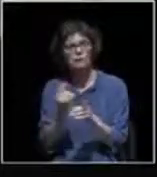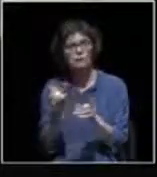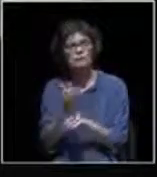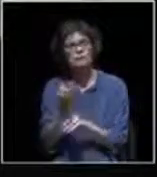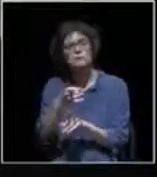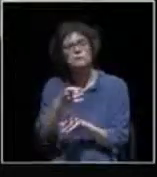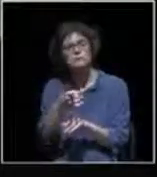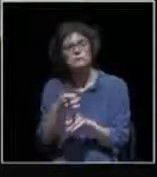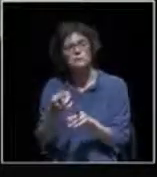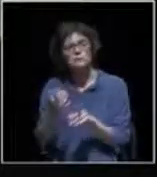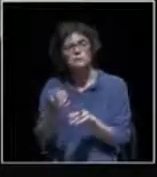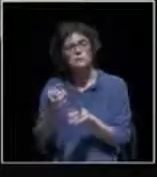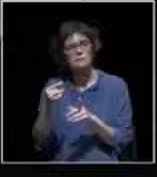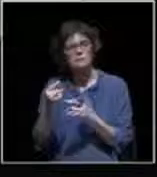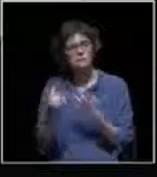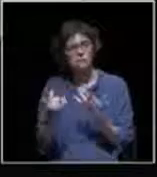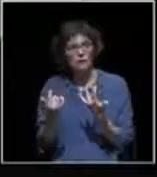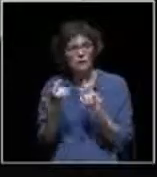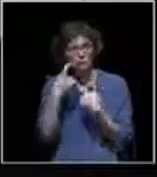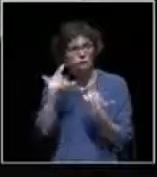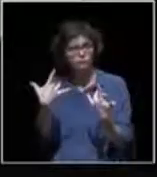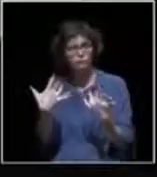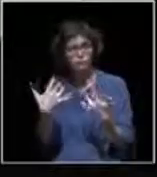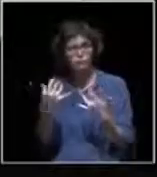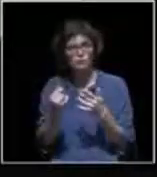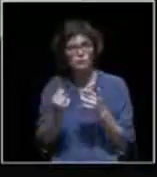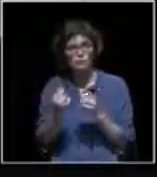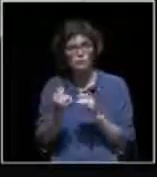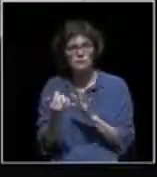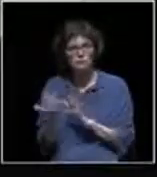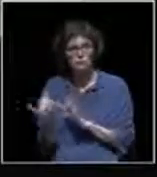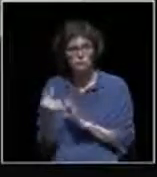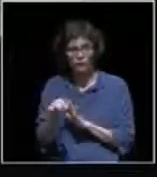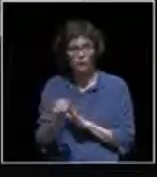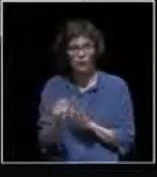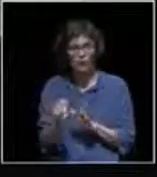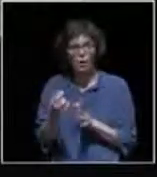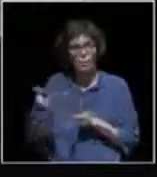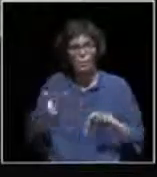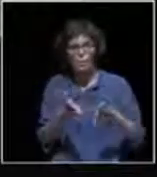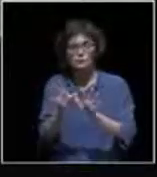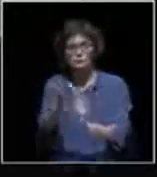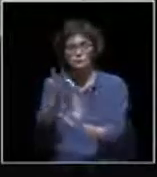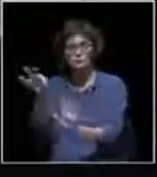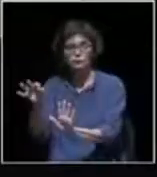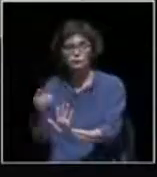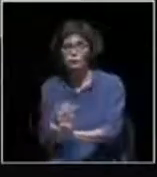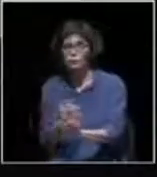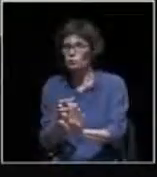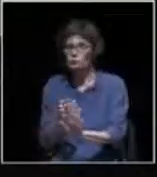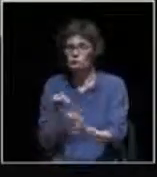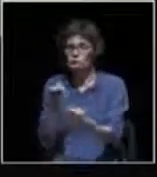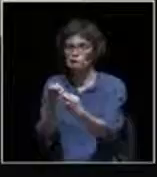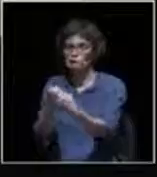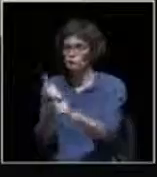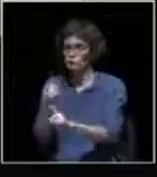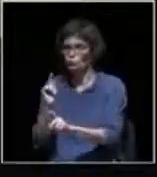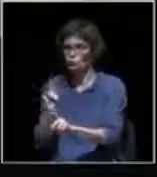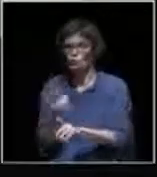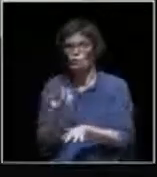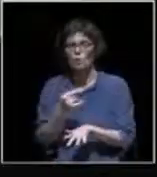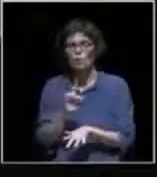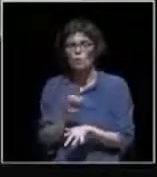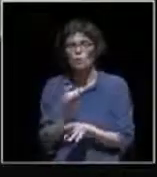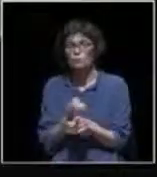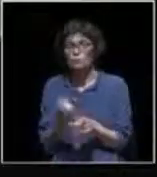esperada, quer porque a sua divulgação tem sido deficiente, quer porque os percursos escolhidos não terão sido propriamente os mais adequados, quer